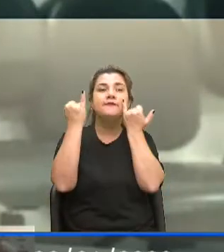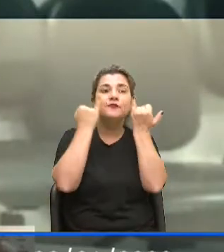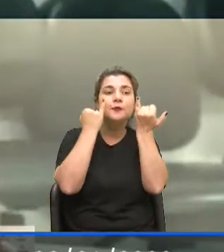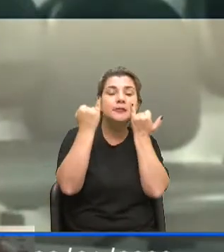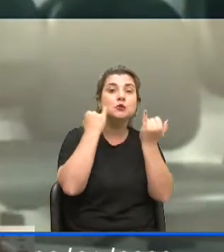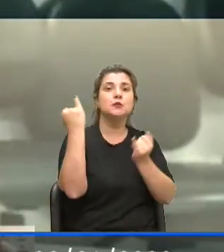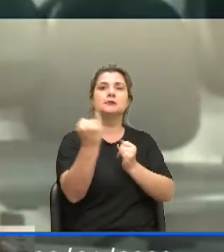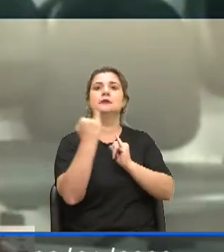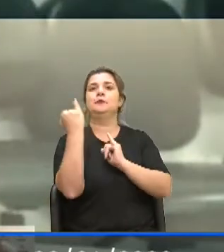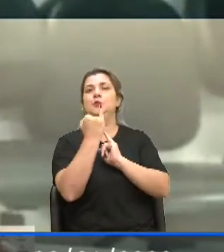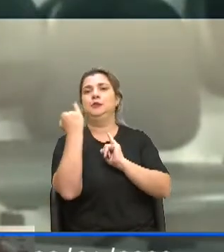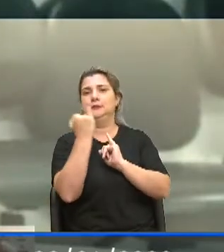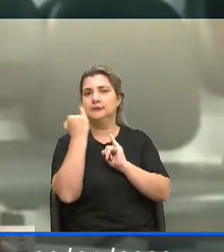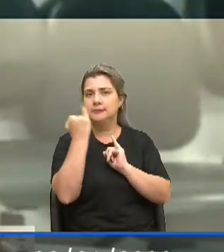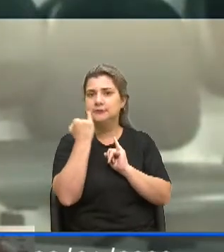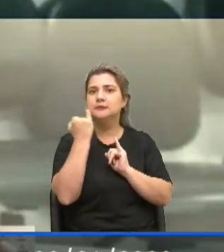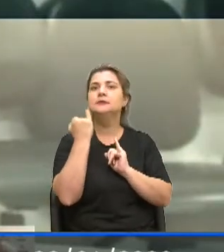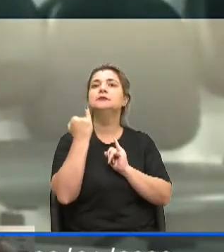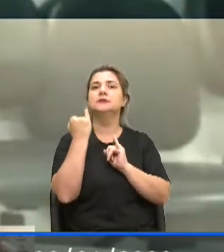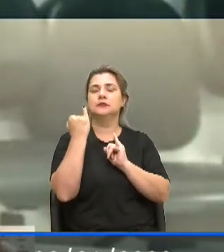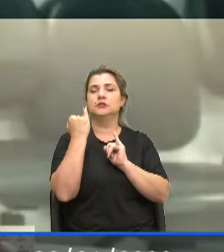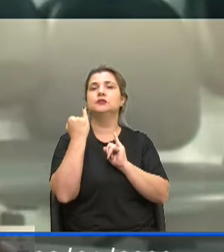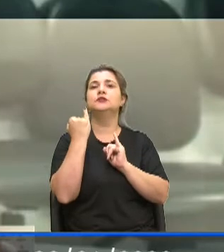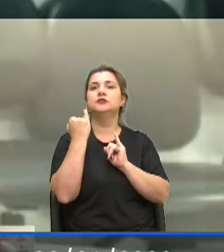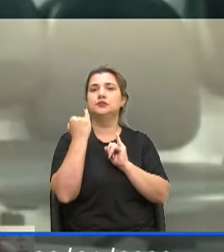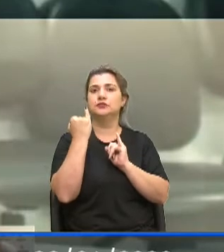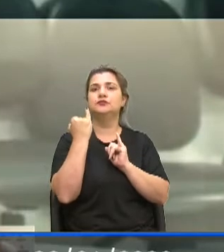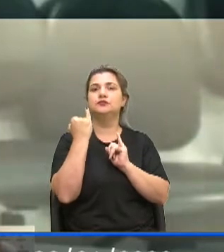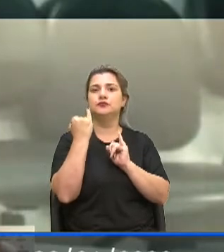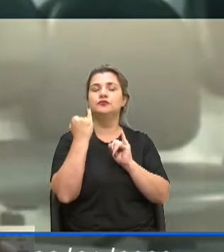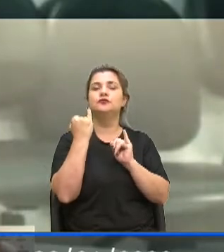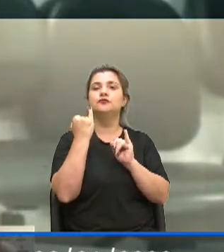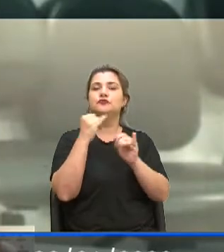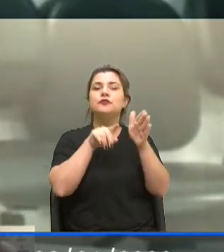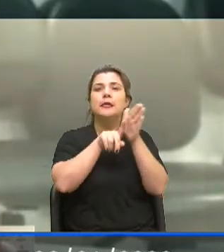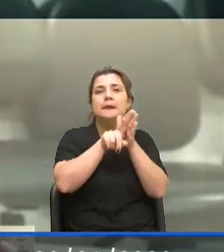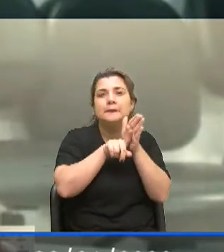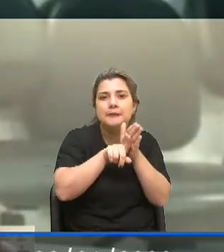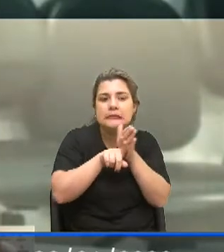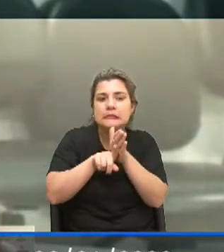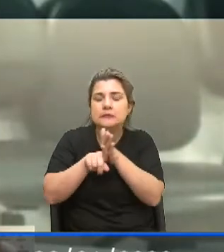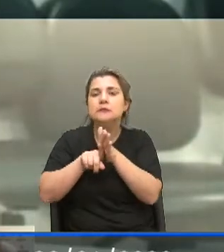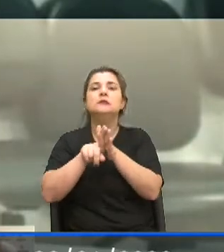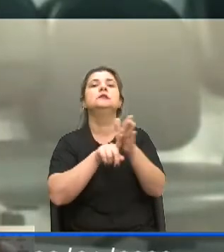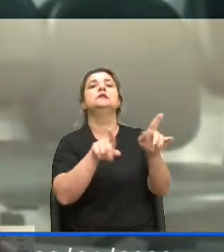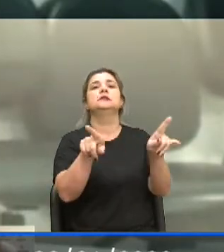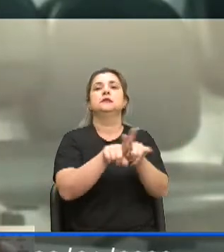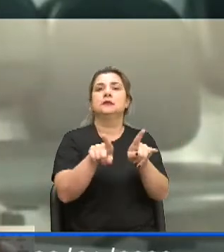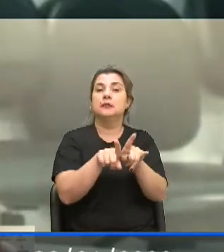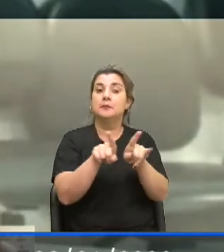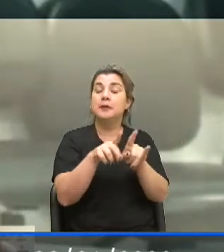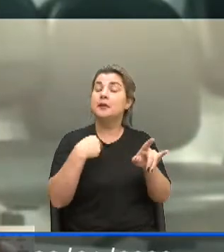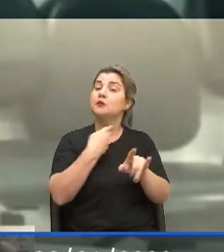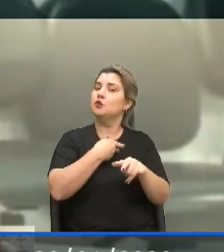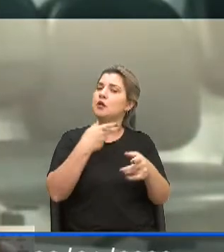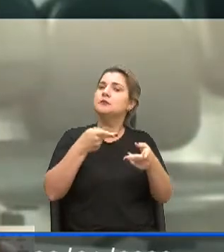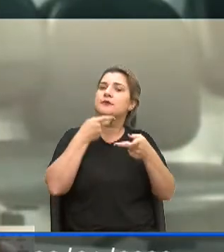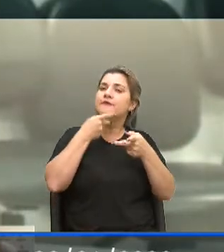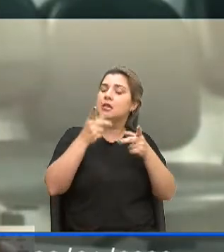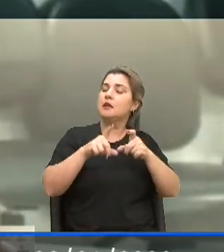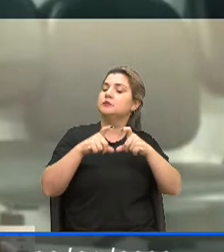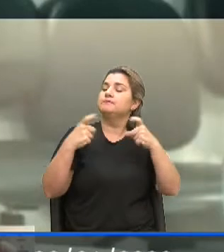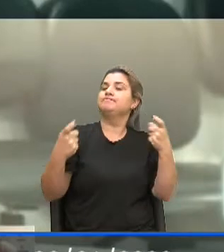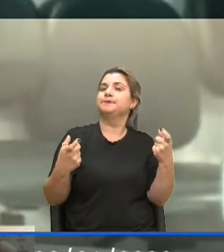e as condutas a serem adotadas mediante a investigação desse surto, a gente fala amplamente das condutas a